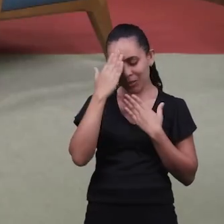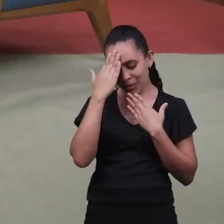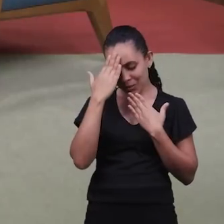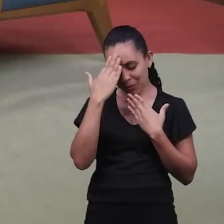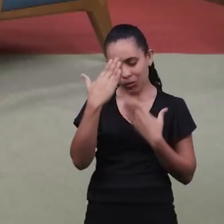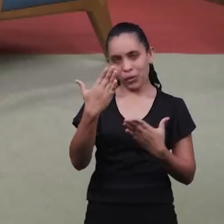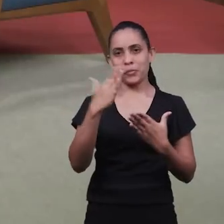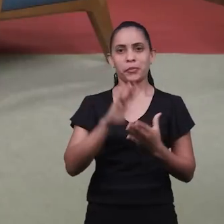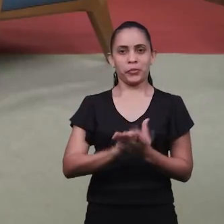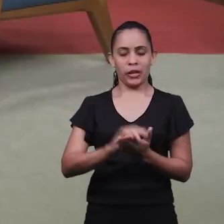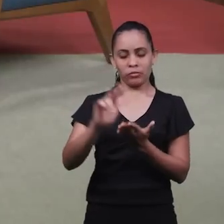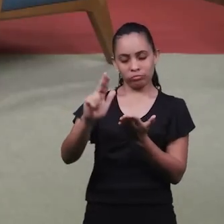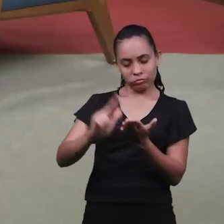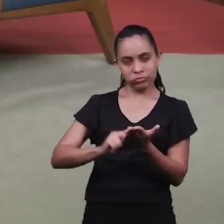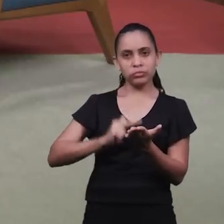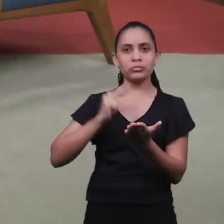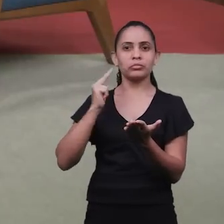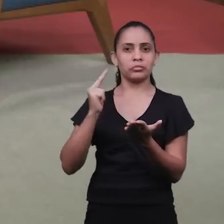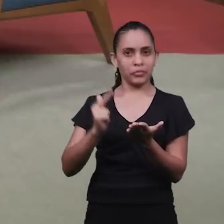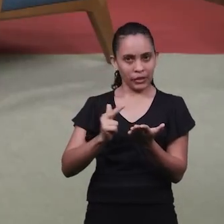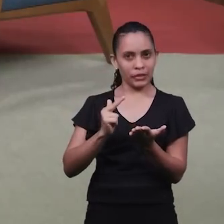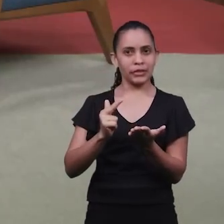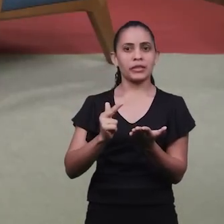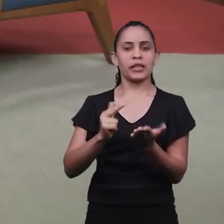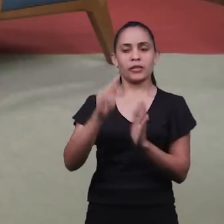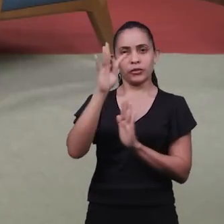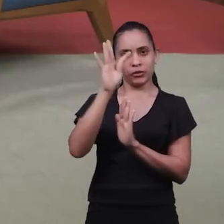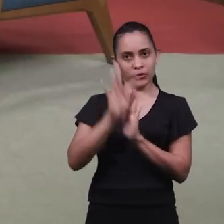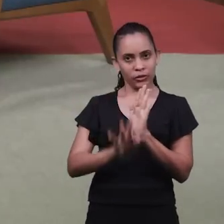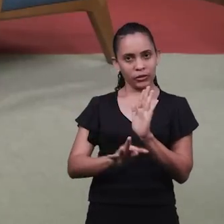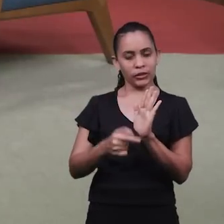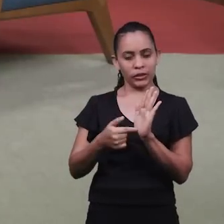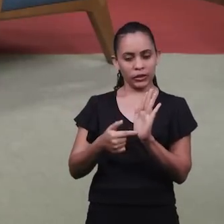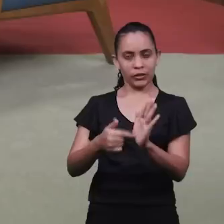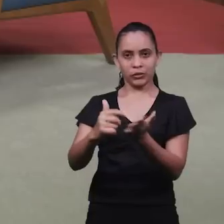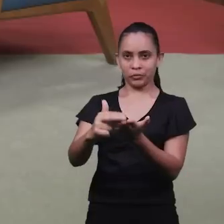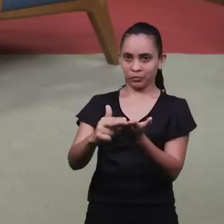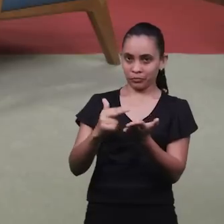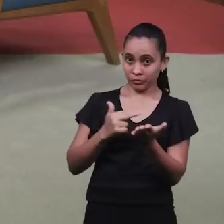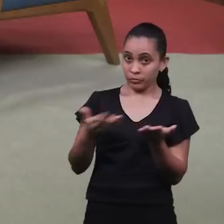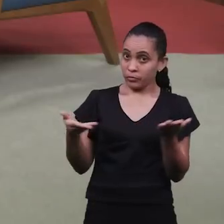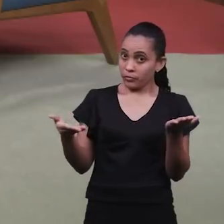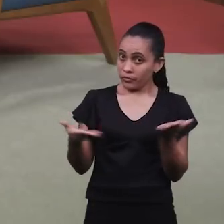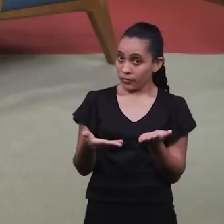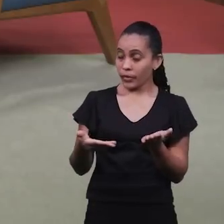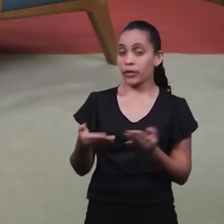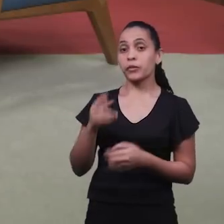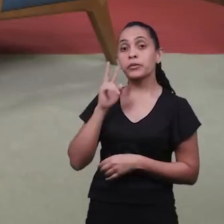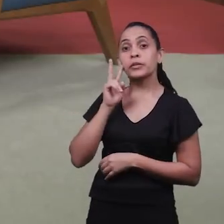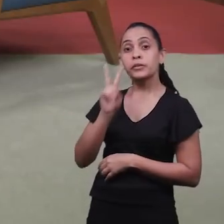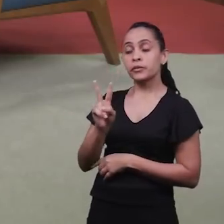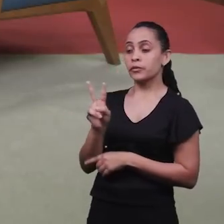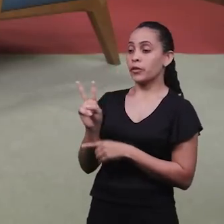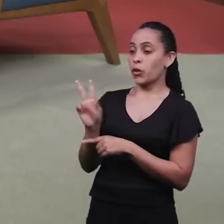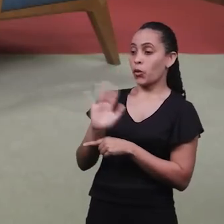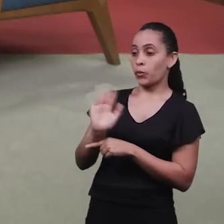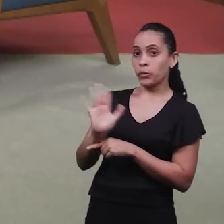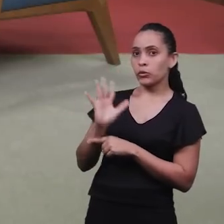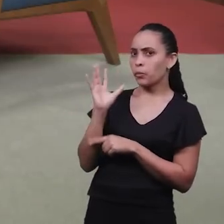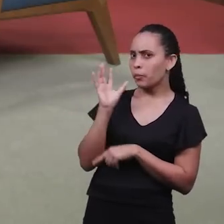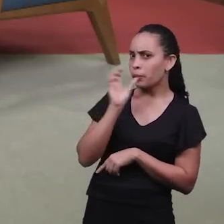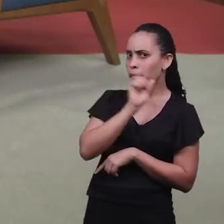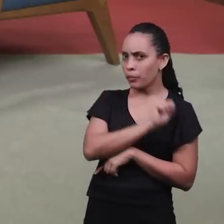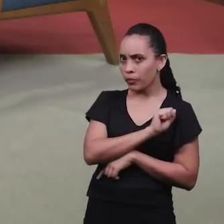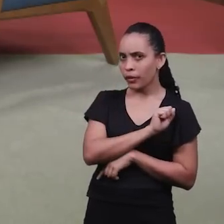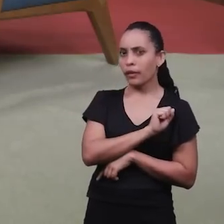Anderson Vieira por ter nos enviado as mensagens de texto. E agora você vai assistir a 2 vídeos rápidos,